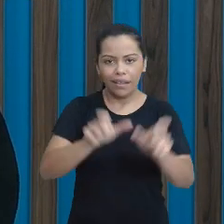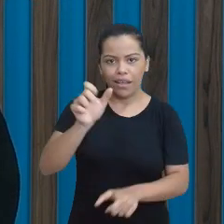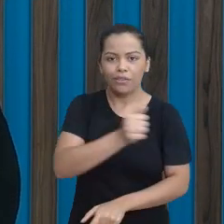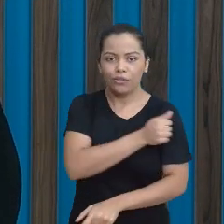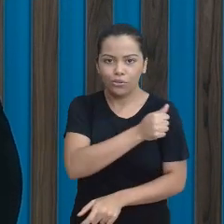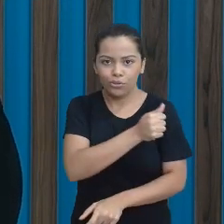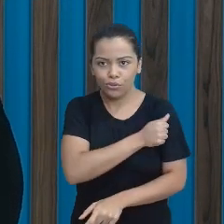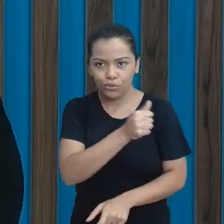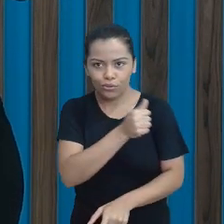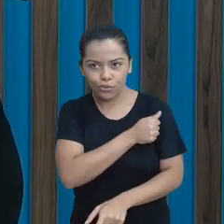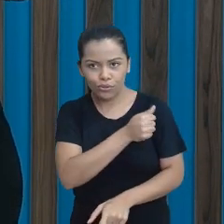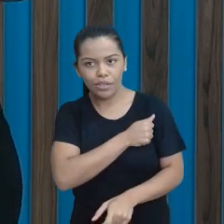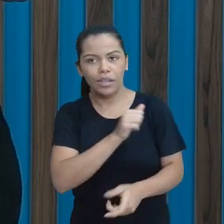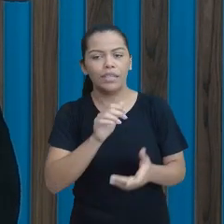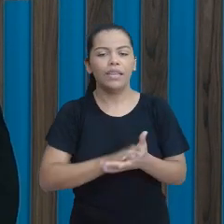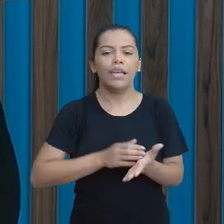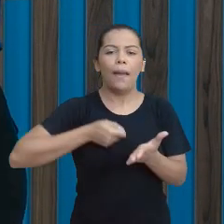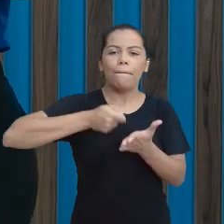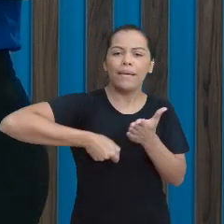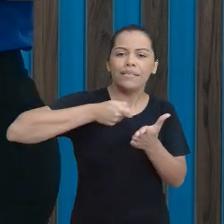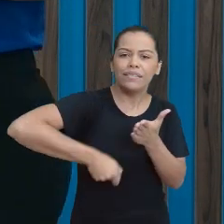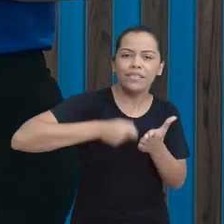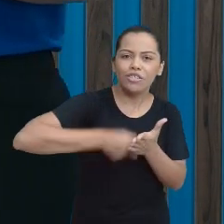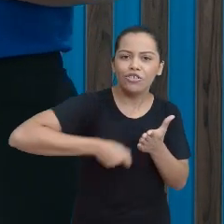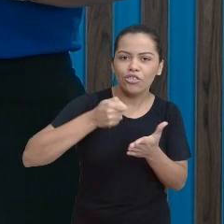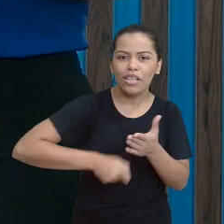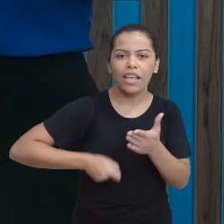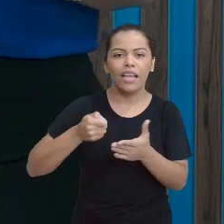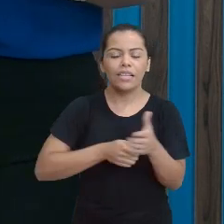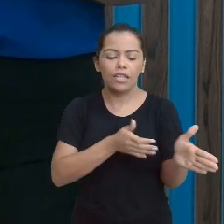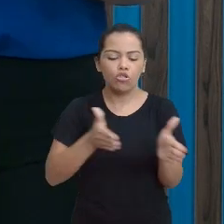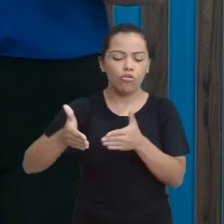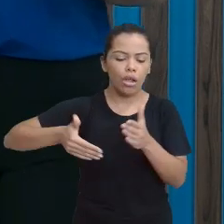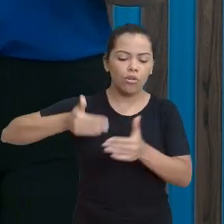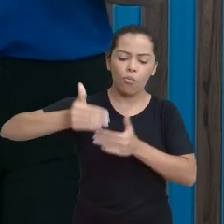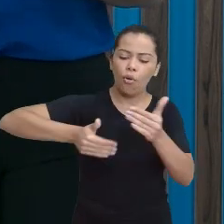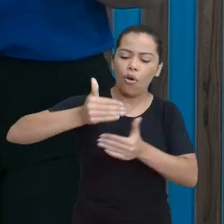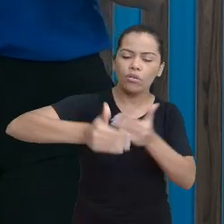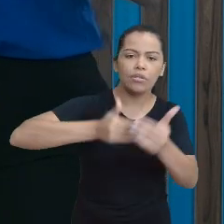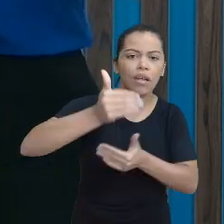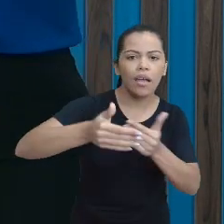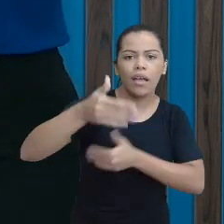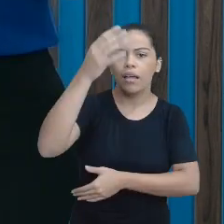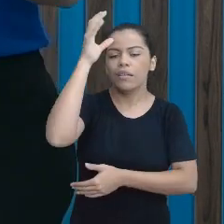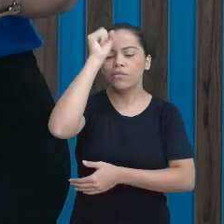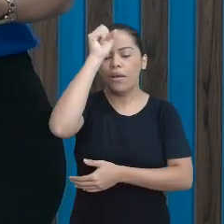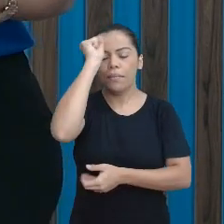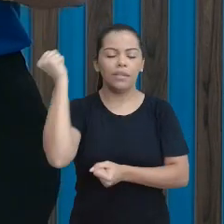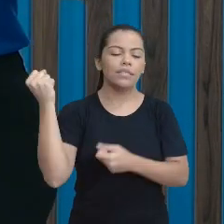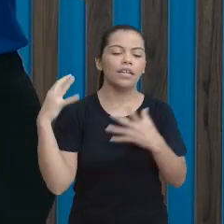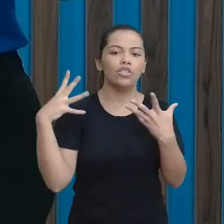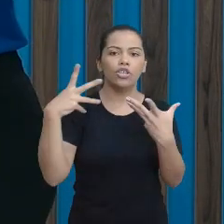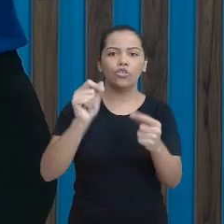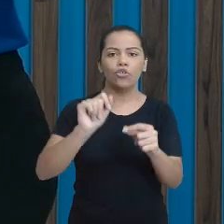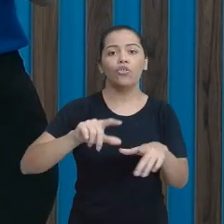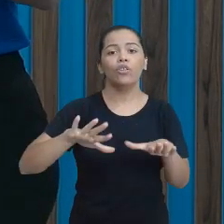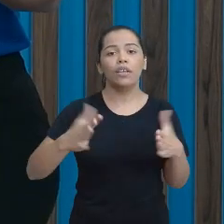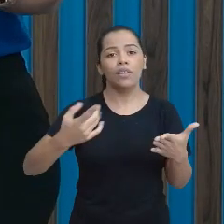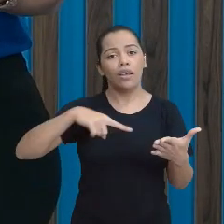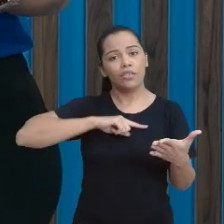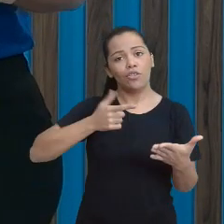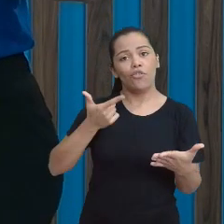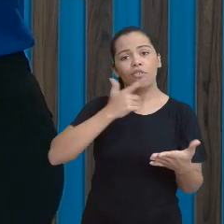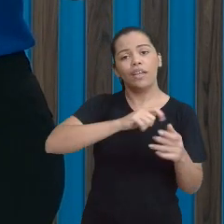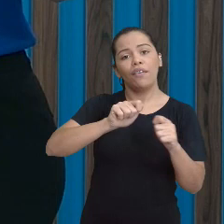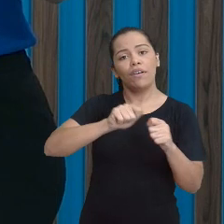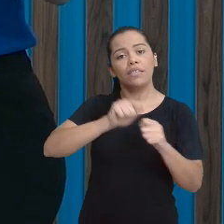existir durante todo esse processo. E aí a gente vai fazer com que esse estudante permaneça, se sinta fazendo